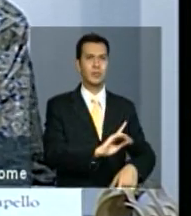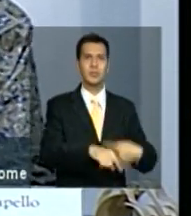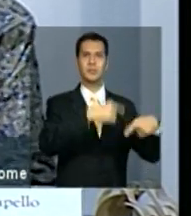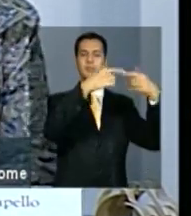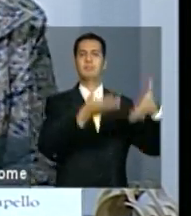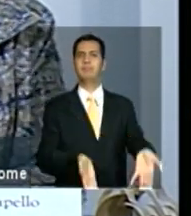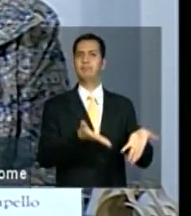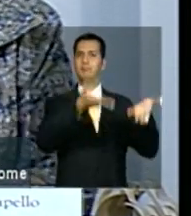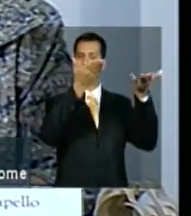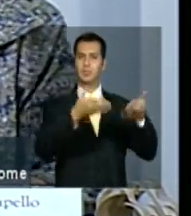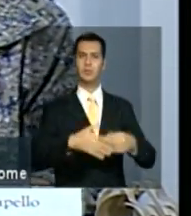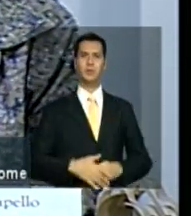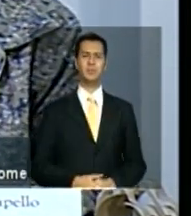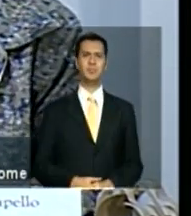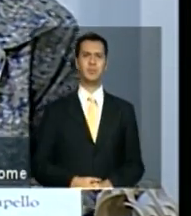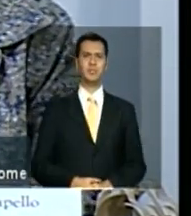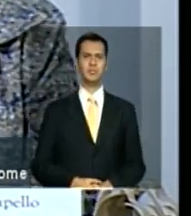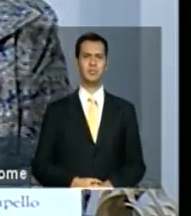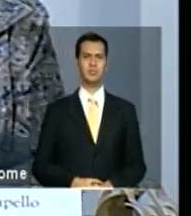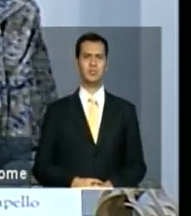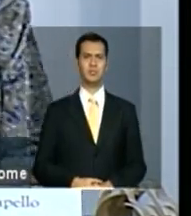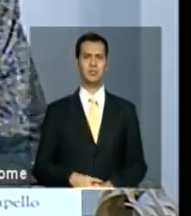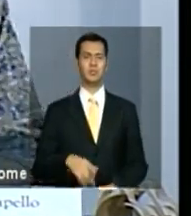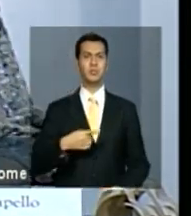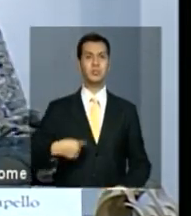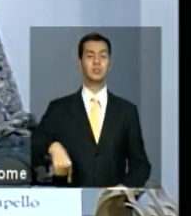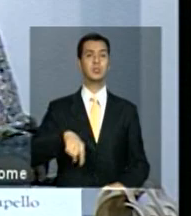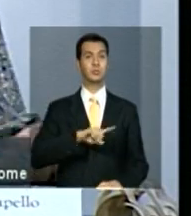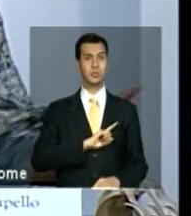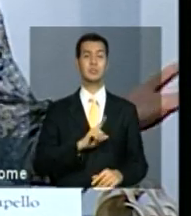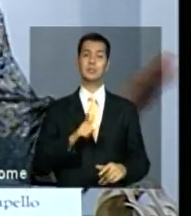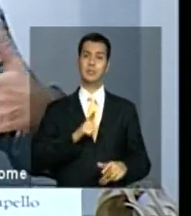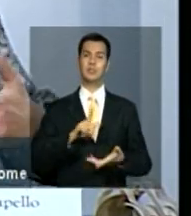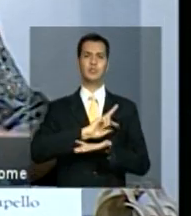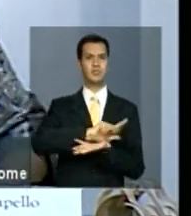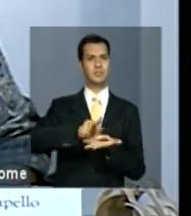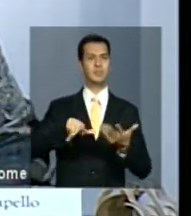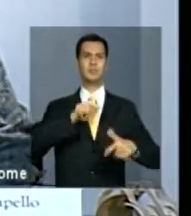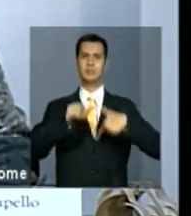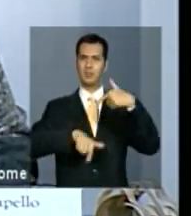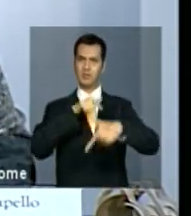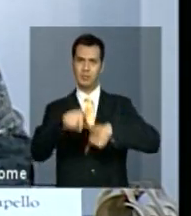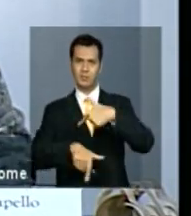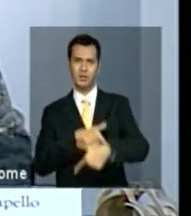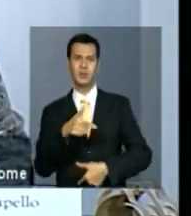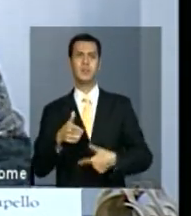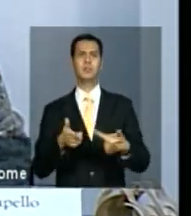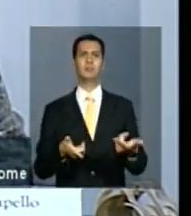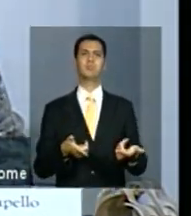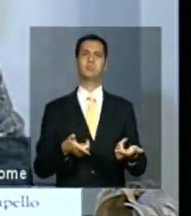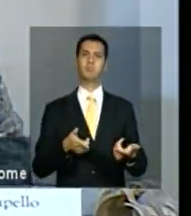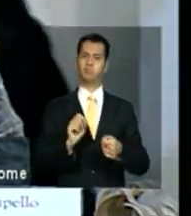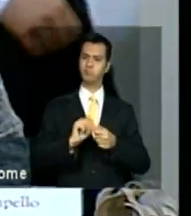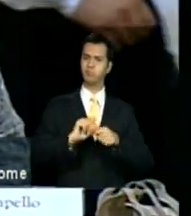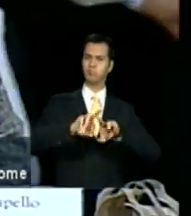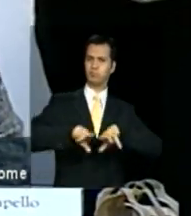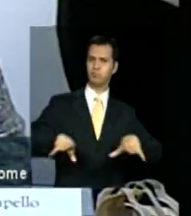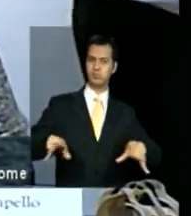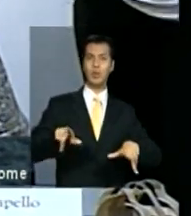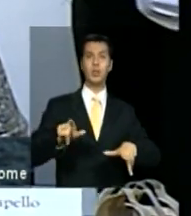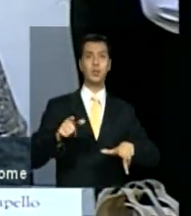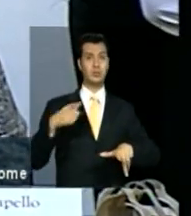nós estamos realizando no governo eh Estamos saindo de uma muito importante essa